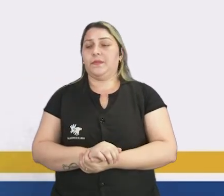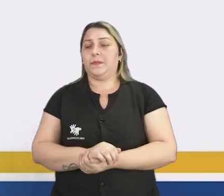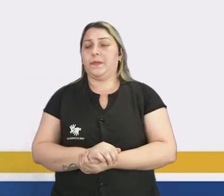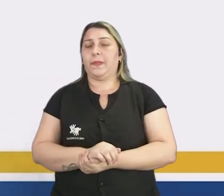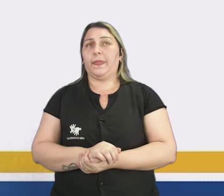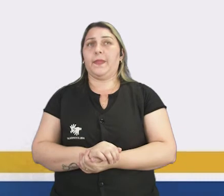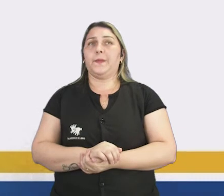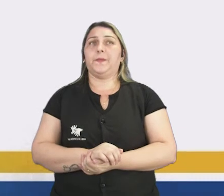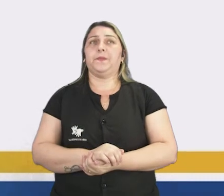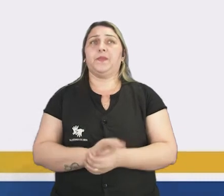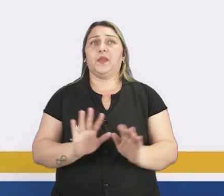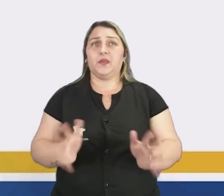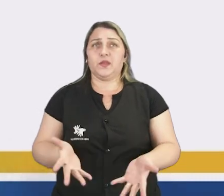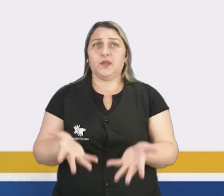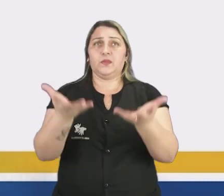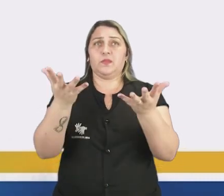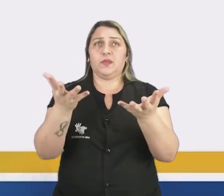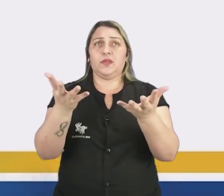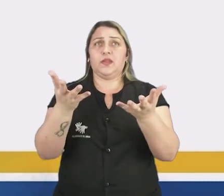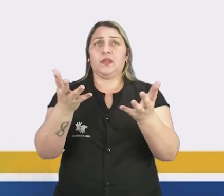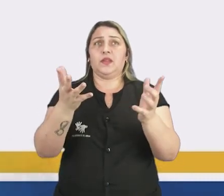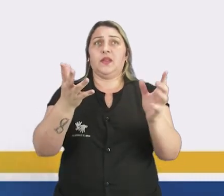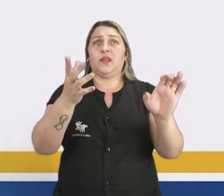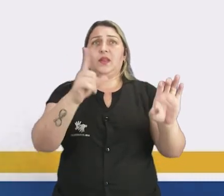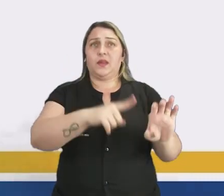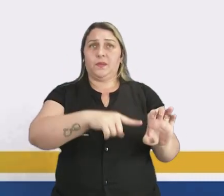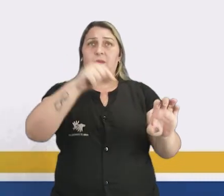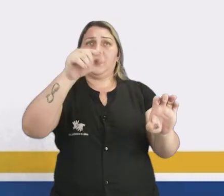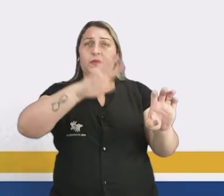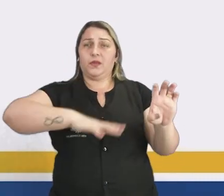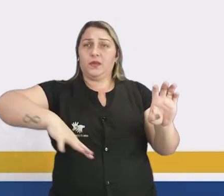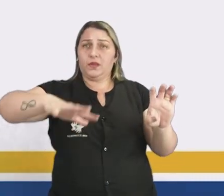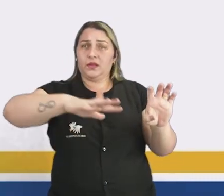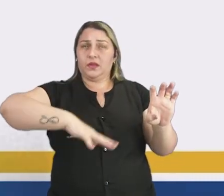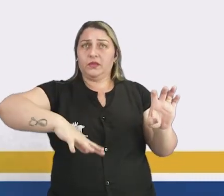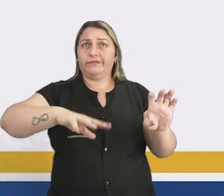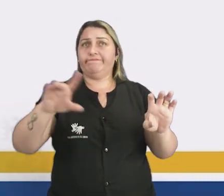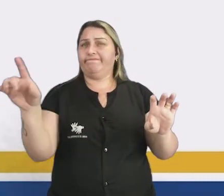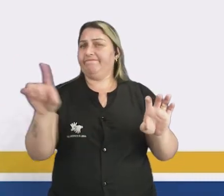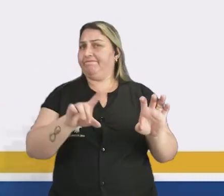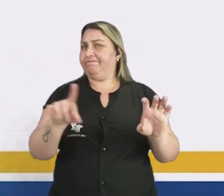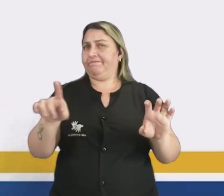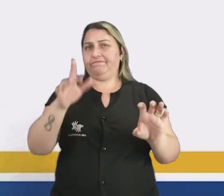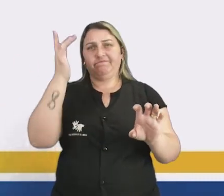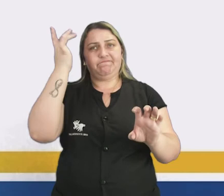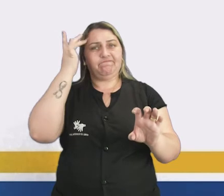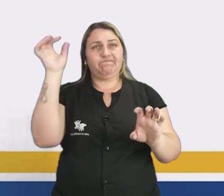lá. Estimula o empreendedorismo social? Não, acho que não.